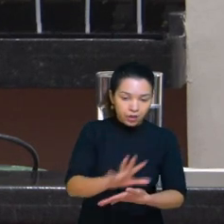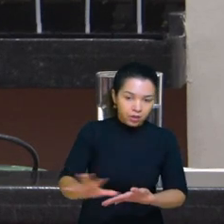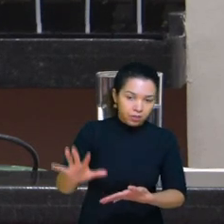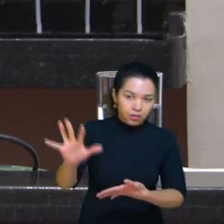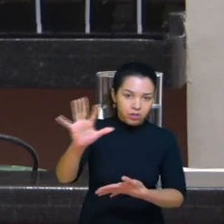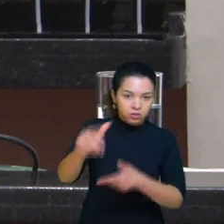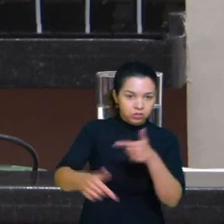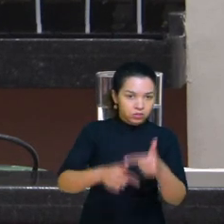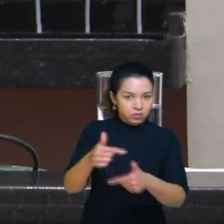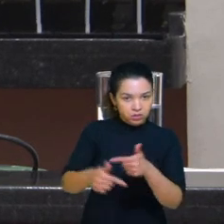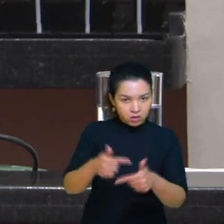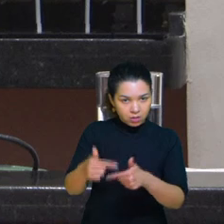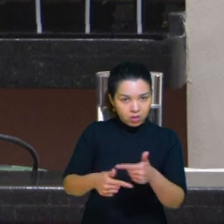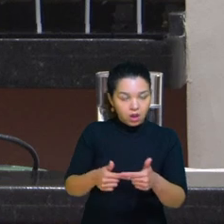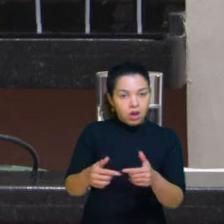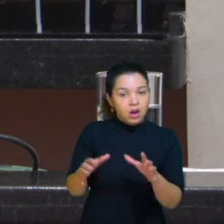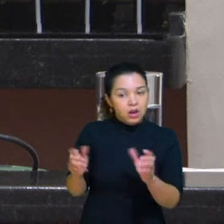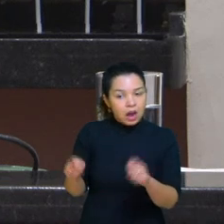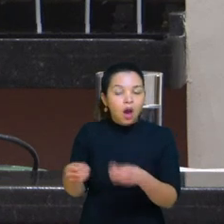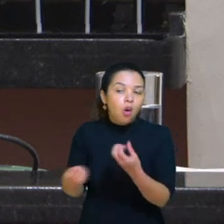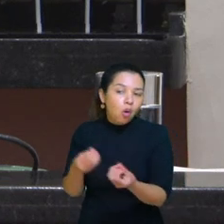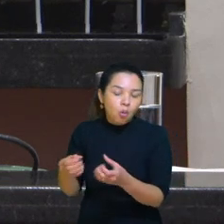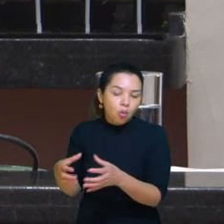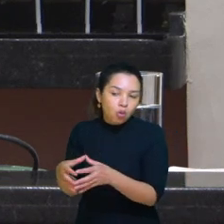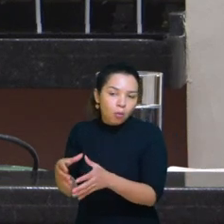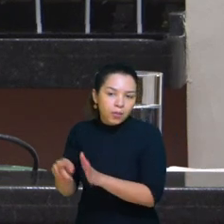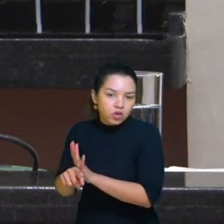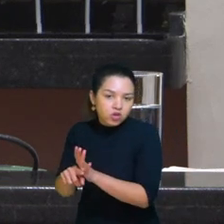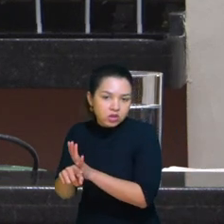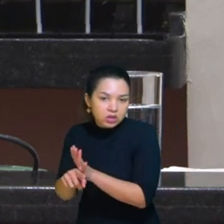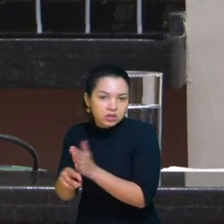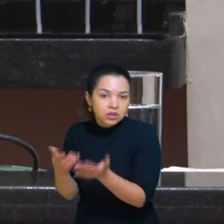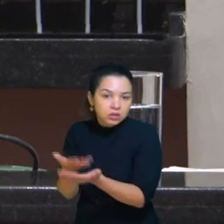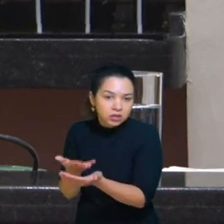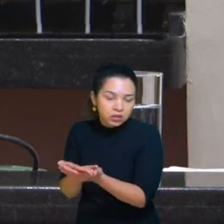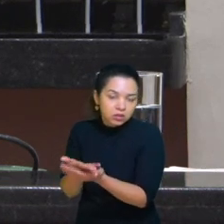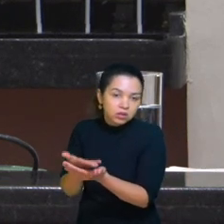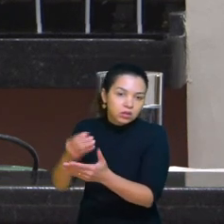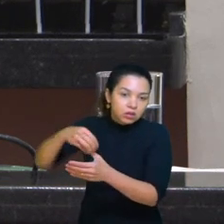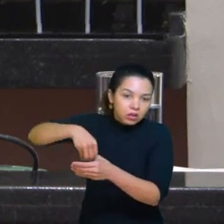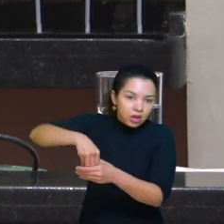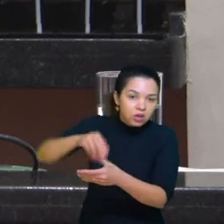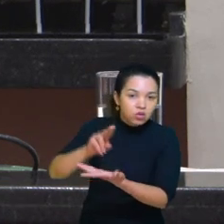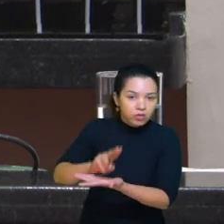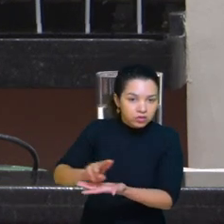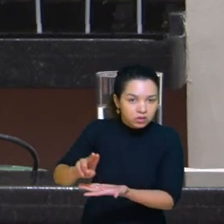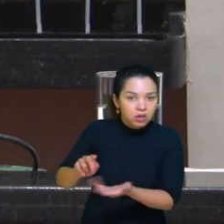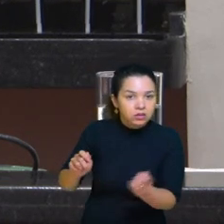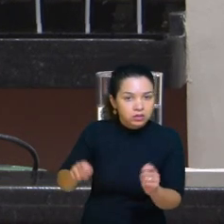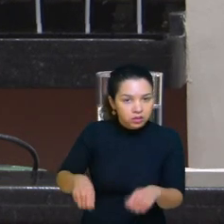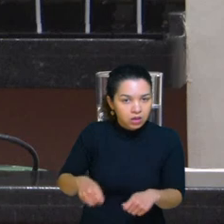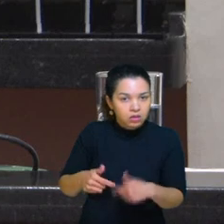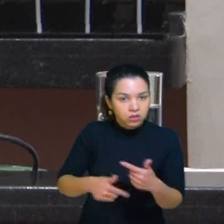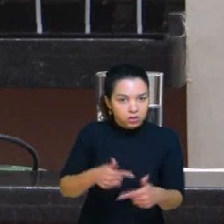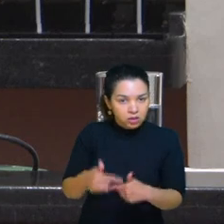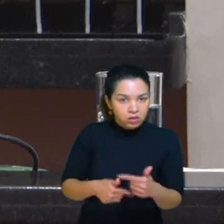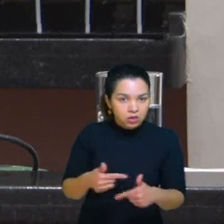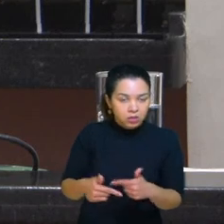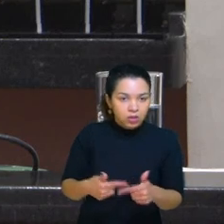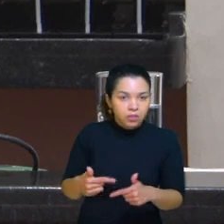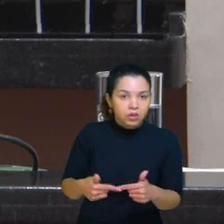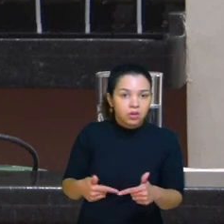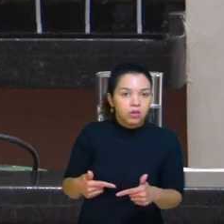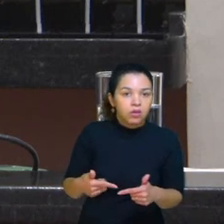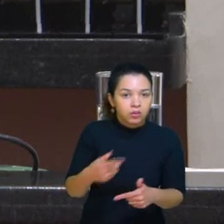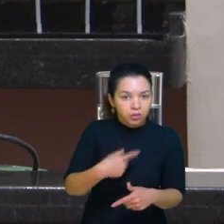eh grupos de pesquisa dentro das Universidades com trabalhos de extensão enfim há toda uma forma de trabalhar isso mas para